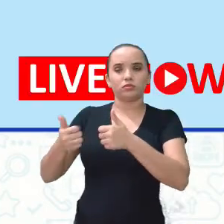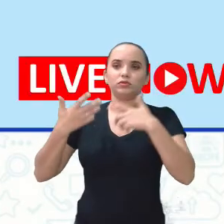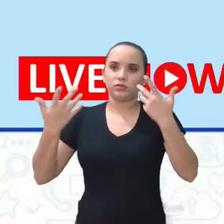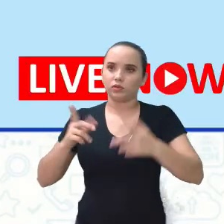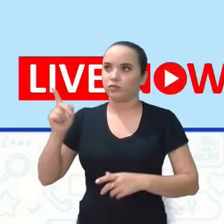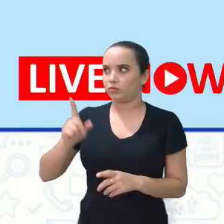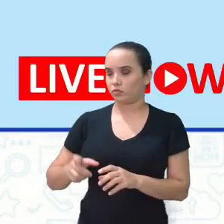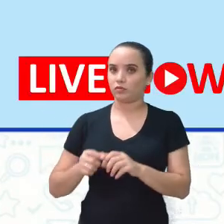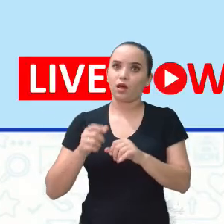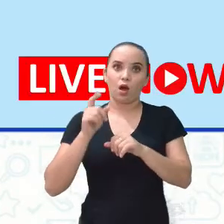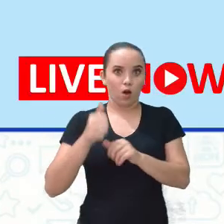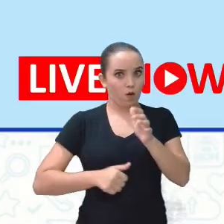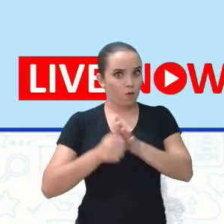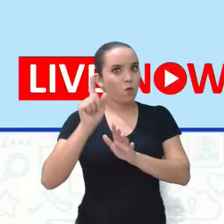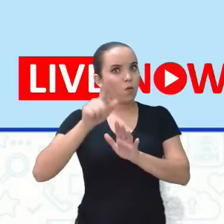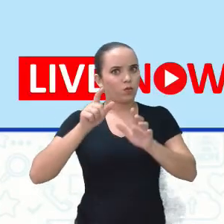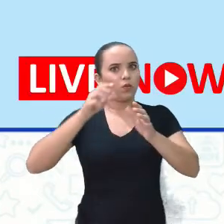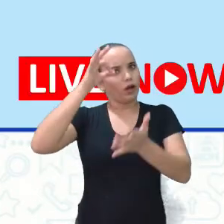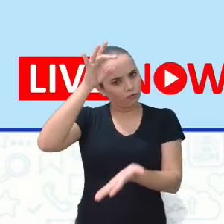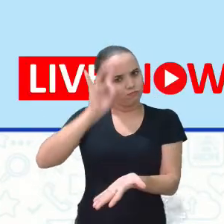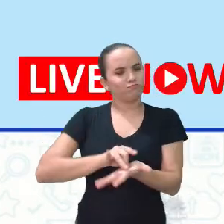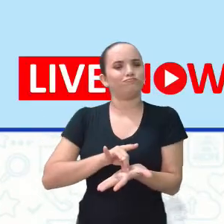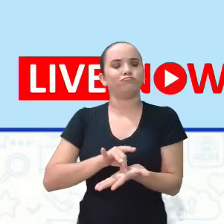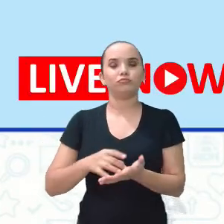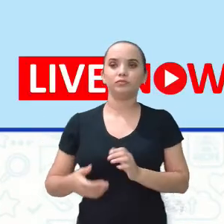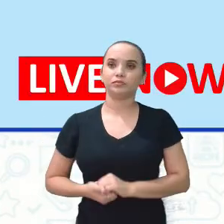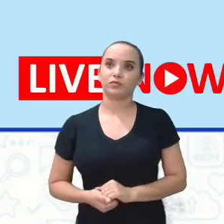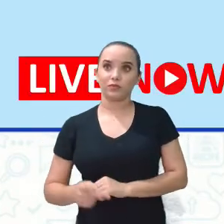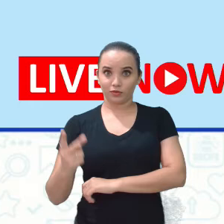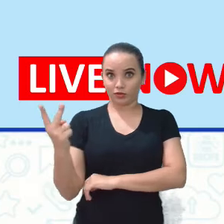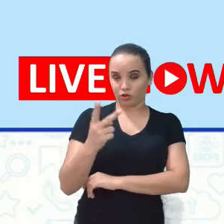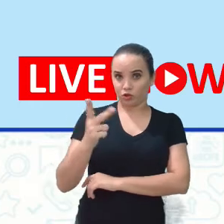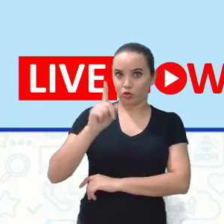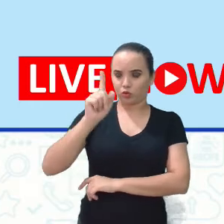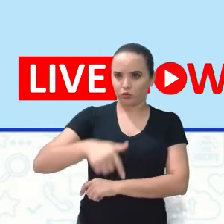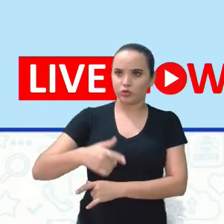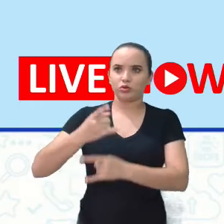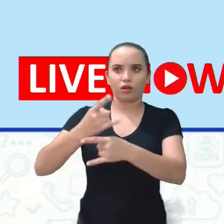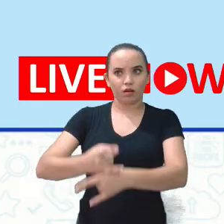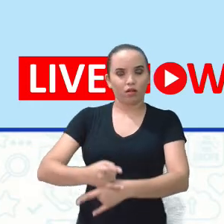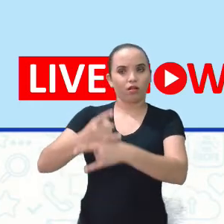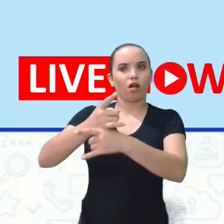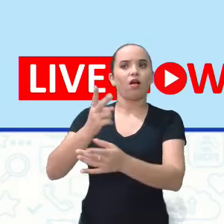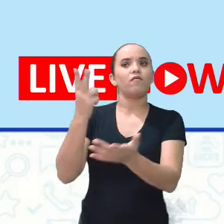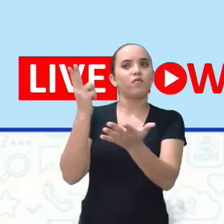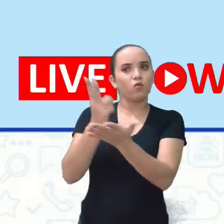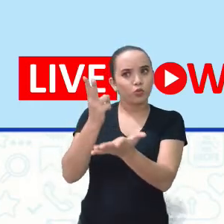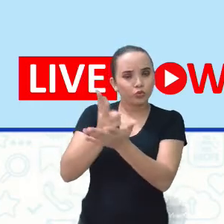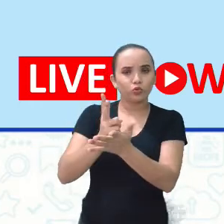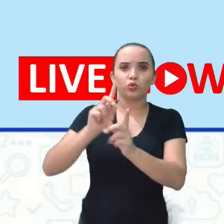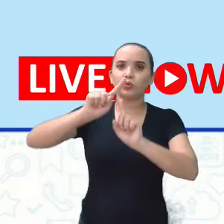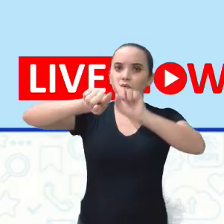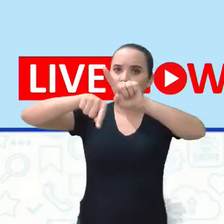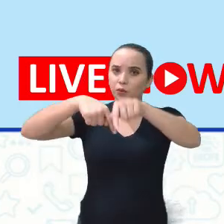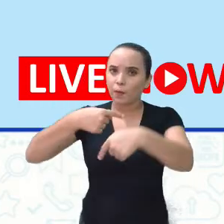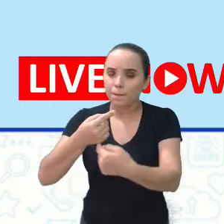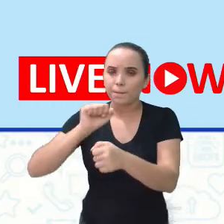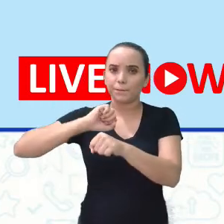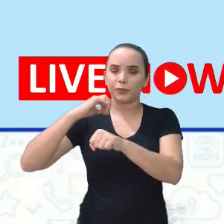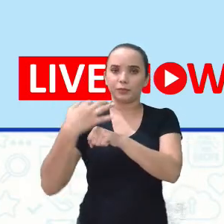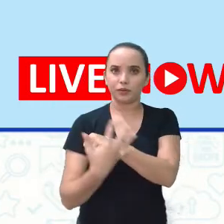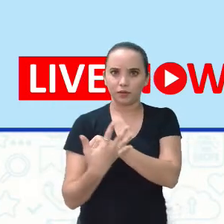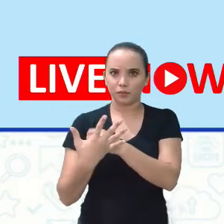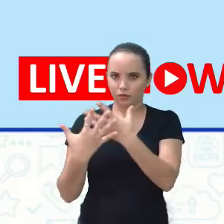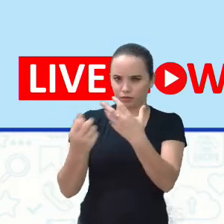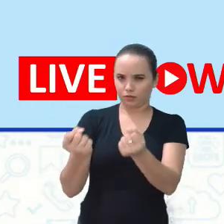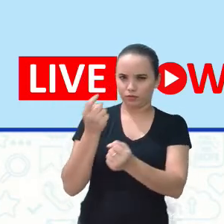concretizado. Manchete 2, as lives devem continuar após a pandemia. Vamos